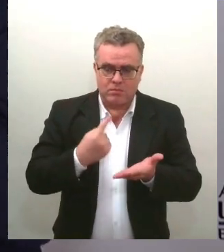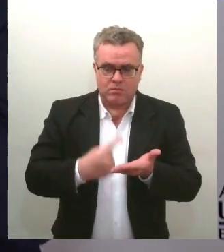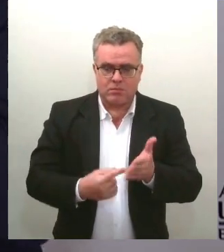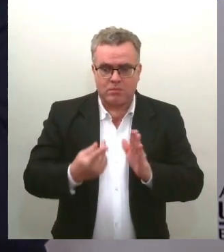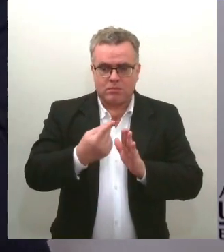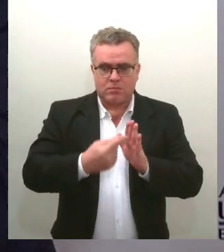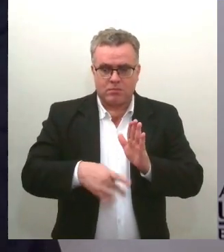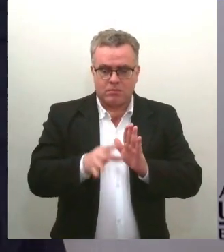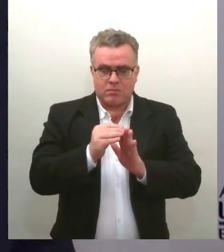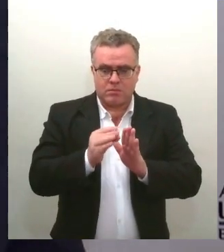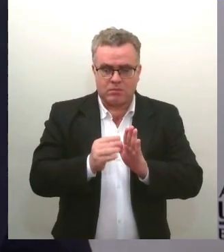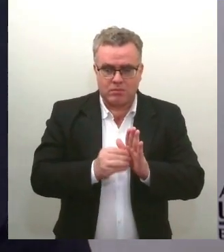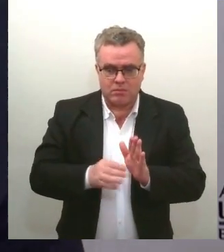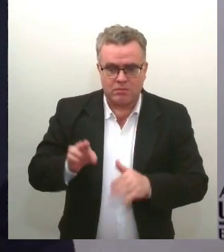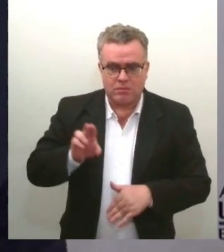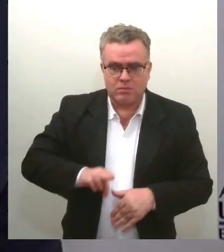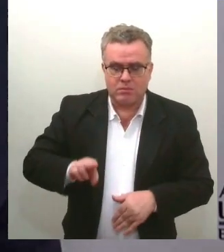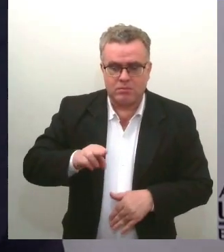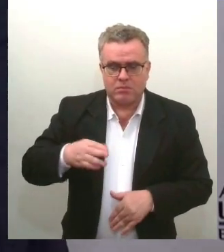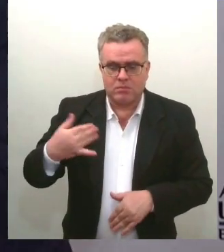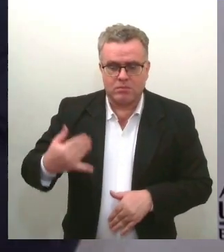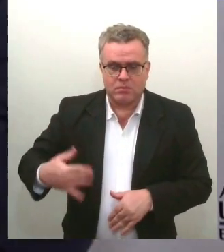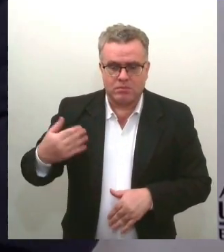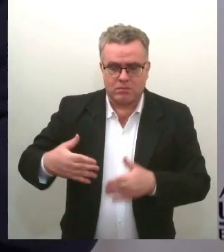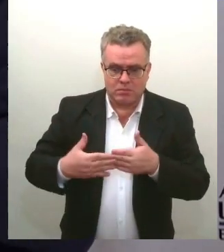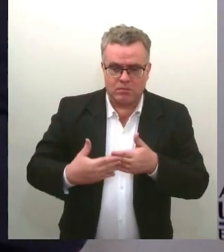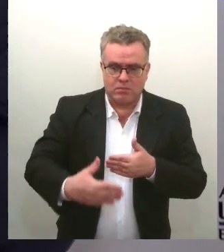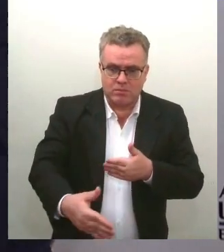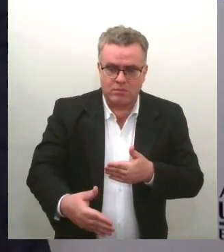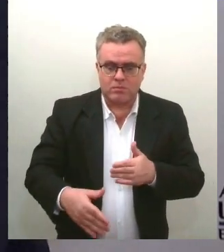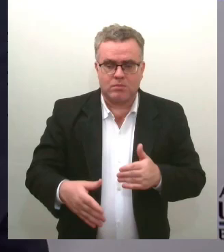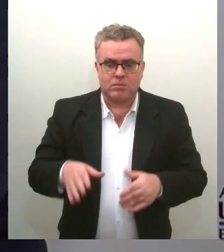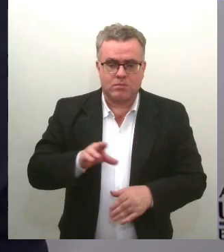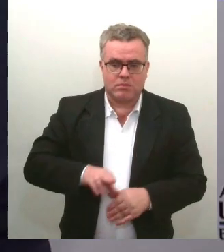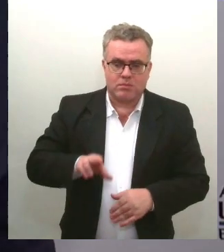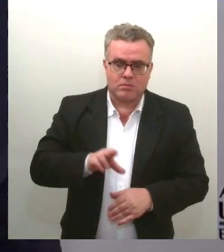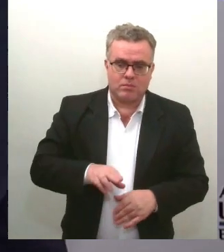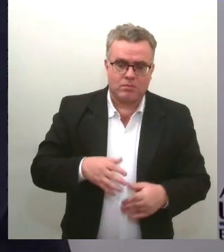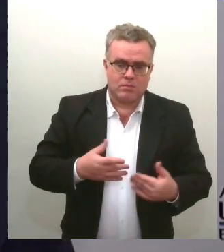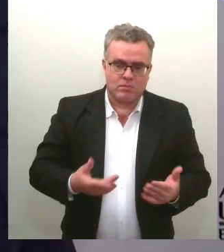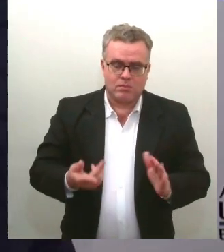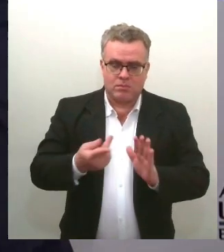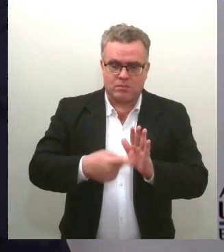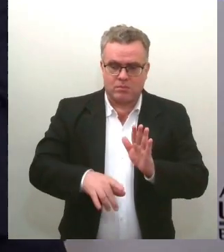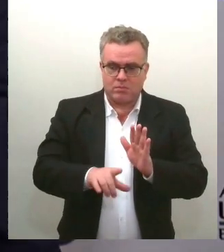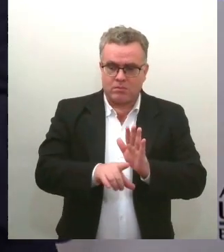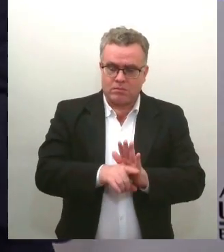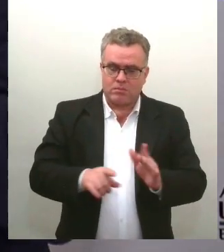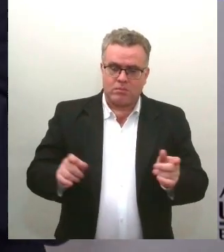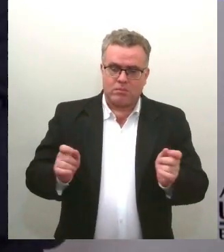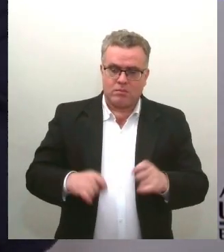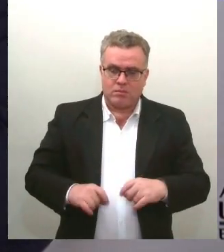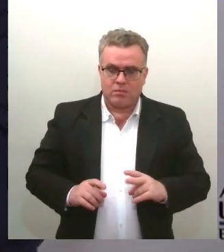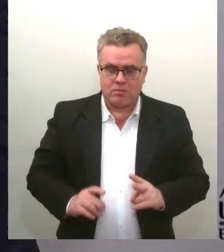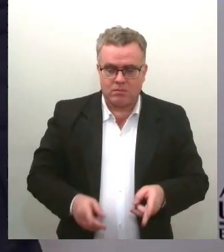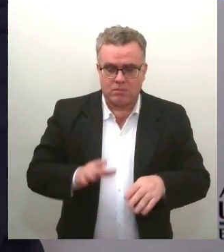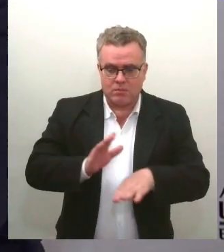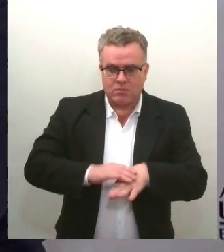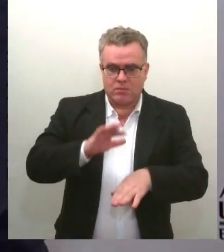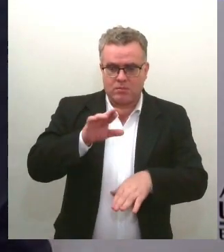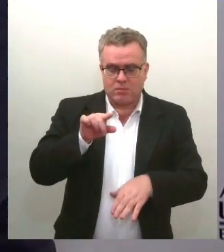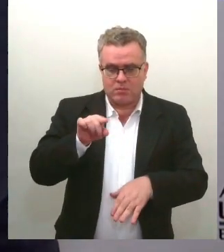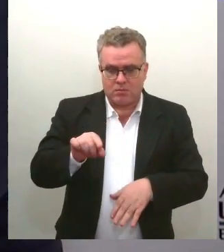uso medicinal. Esse projeto também da política estadual é de sua autoria, mas que em breve